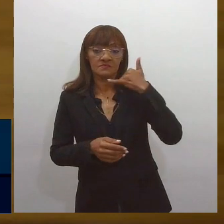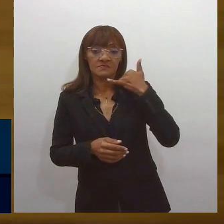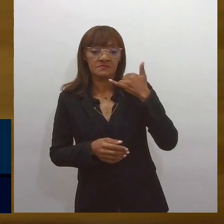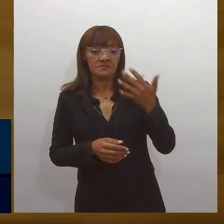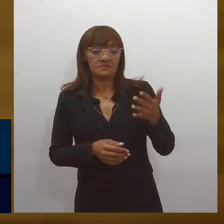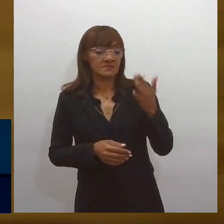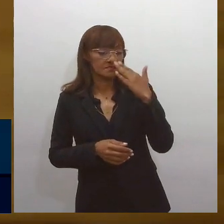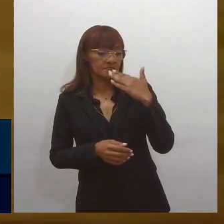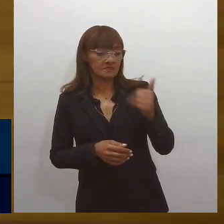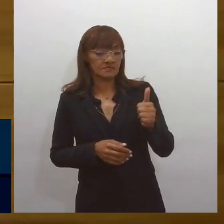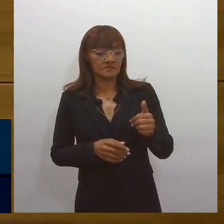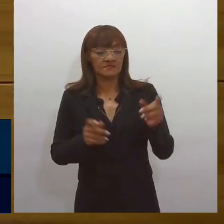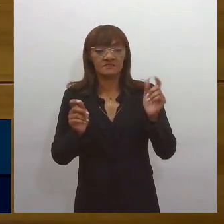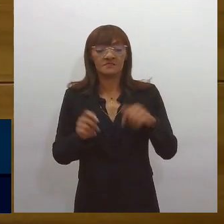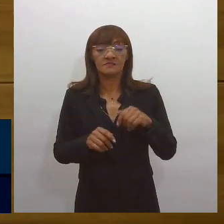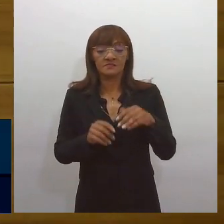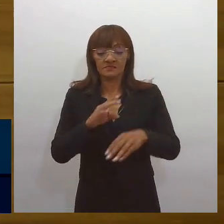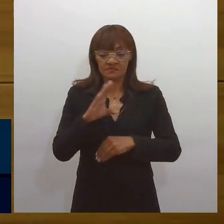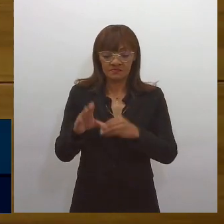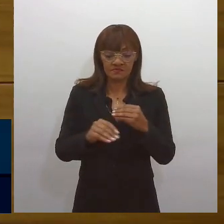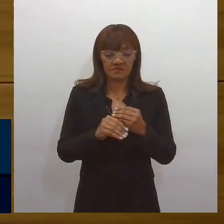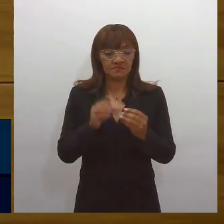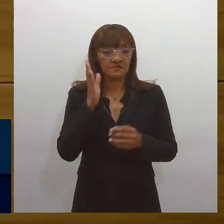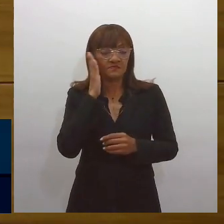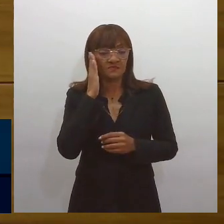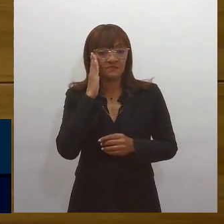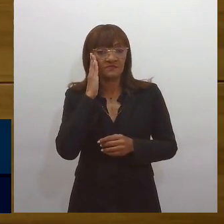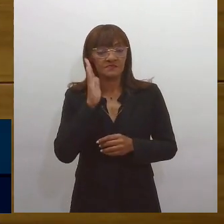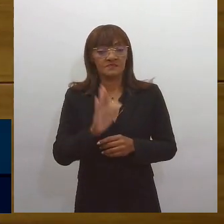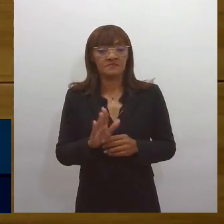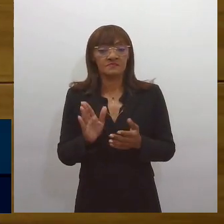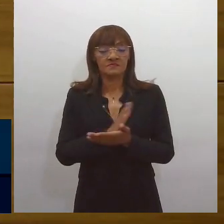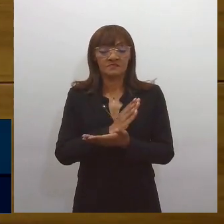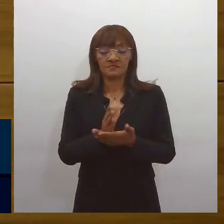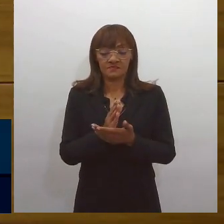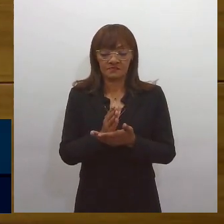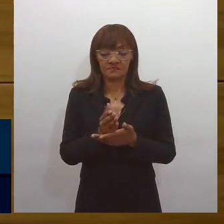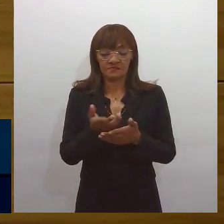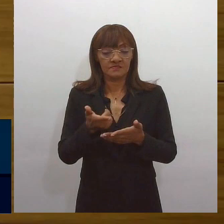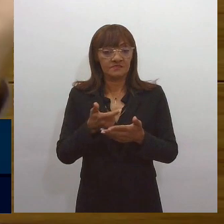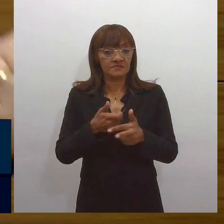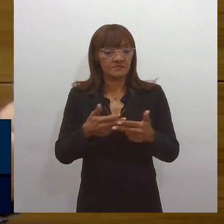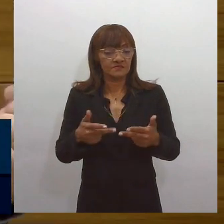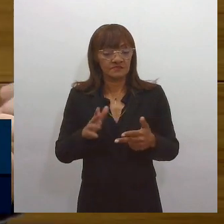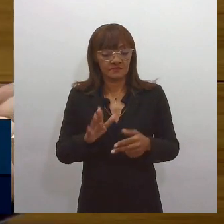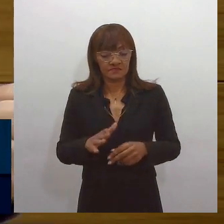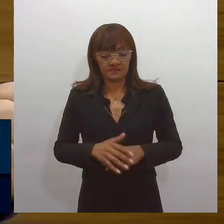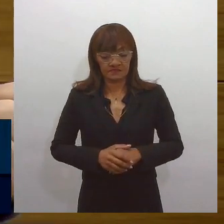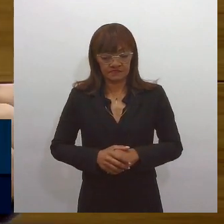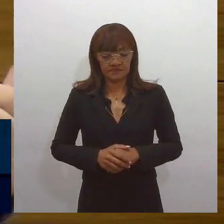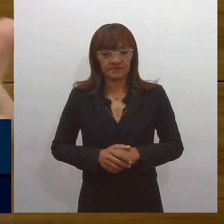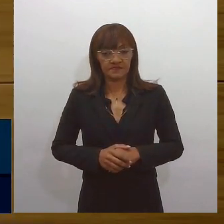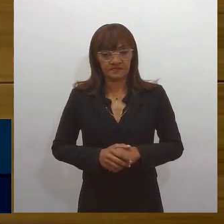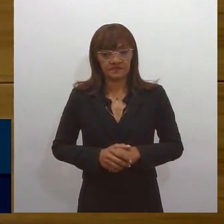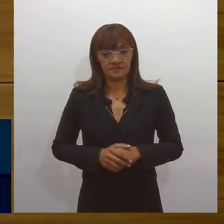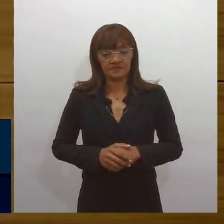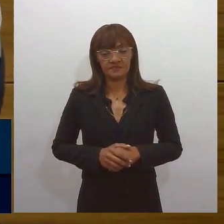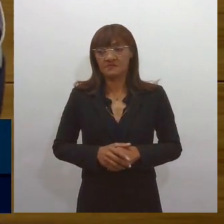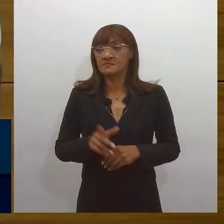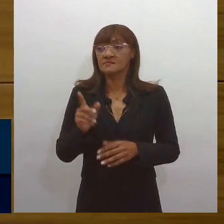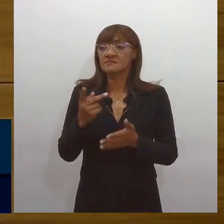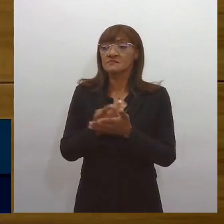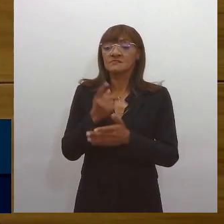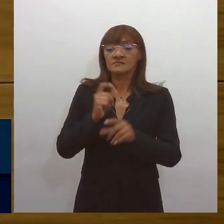algumas soluções tipo redutores eletrônicos de velocidade que que tava acontecendo antes né a gente